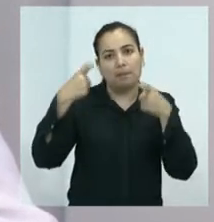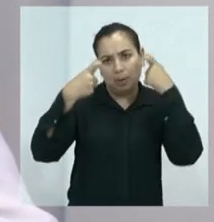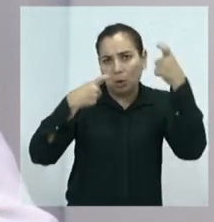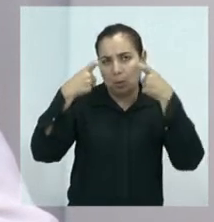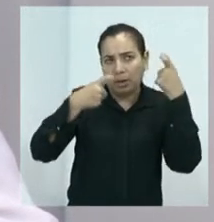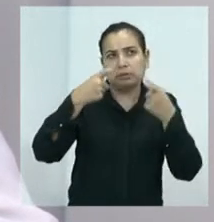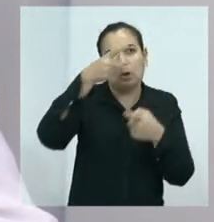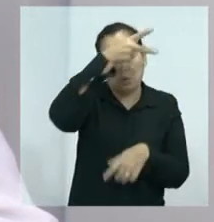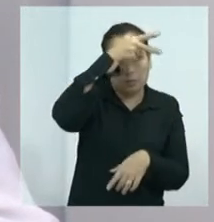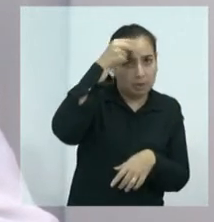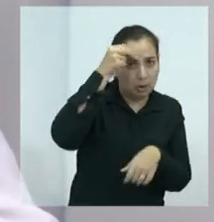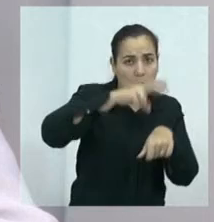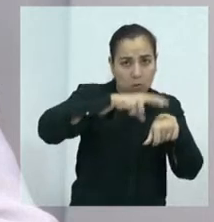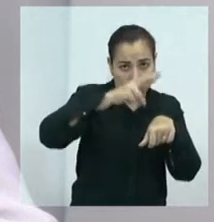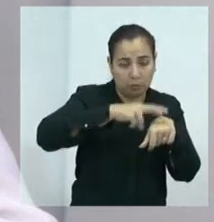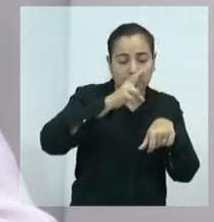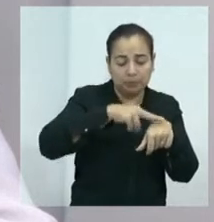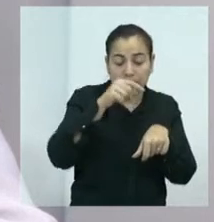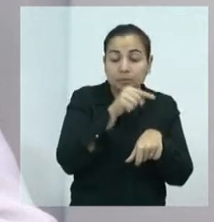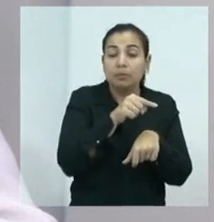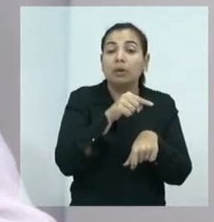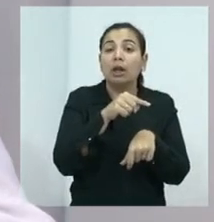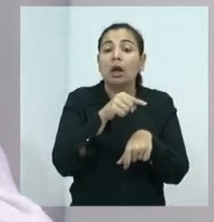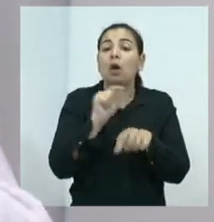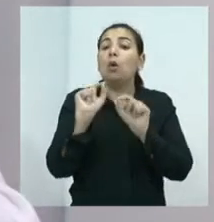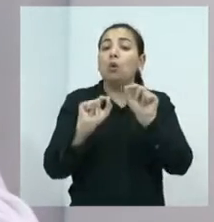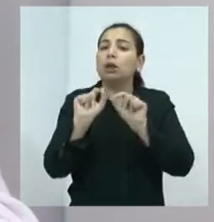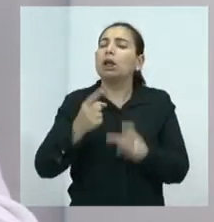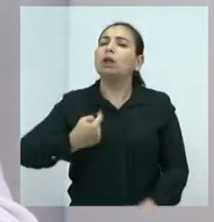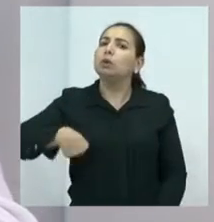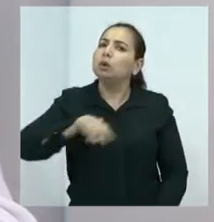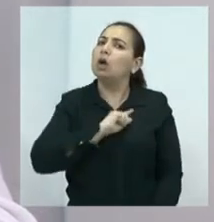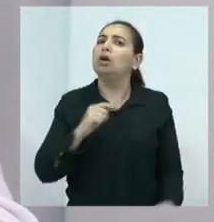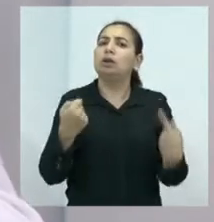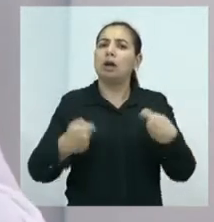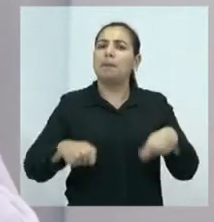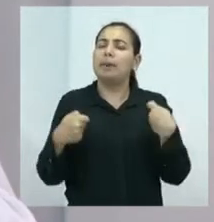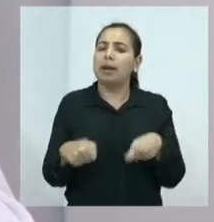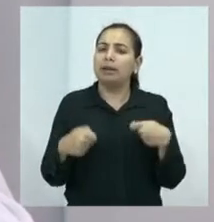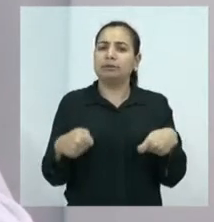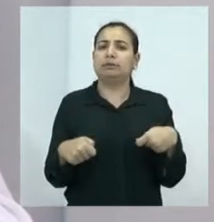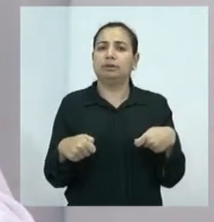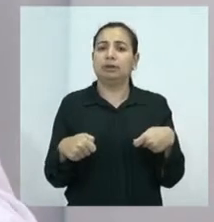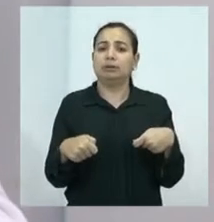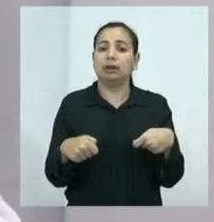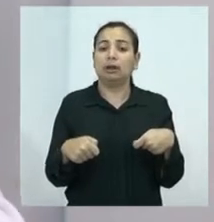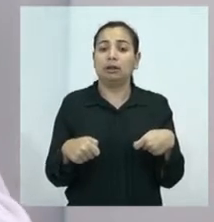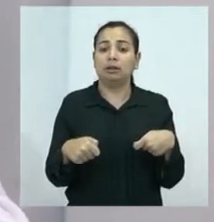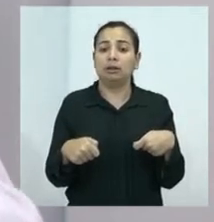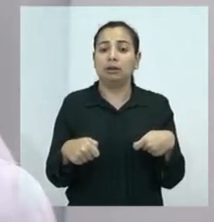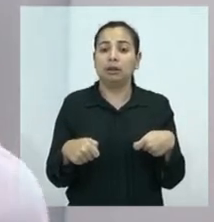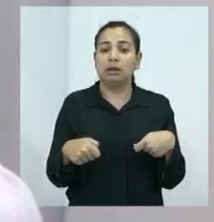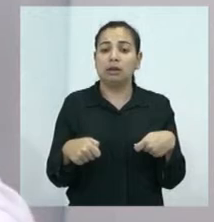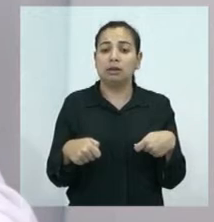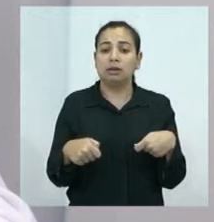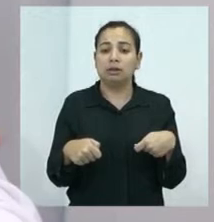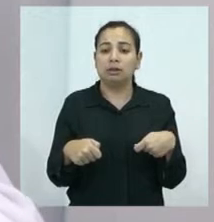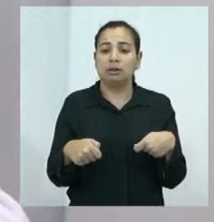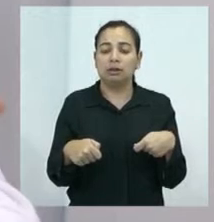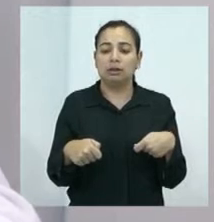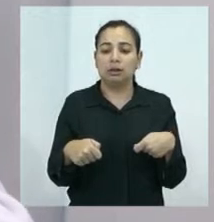nosso prefeito, Roberto Cláudio, é que a gente precisa não só tornar